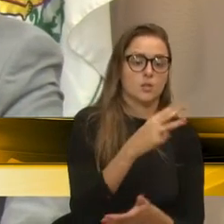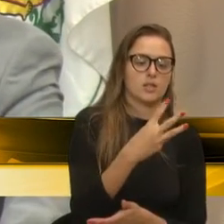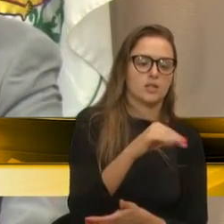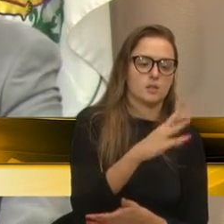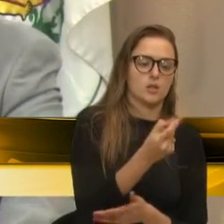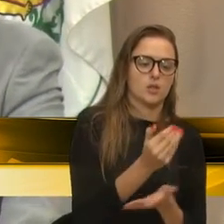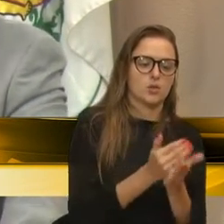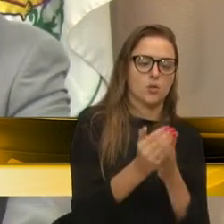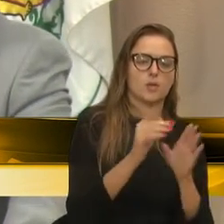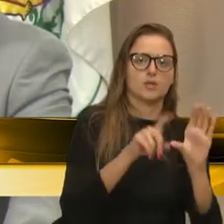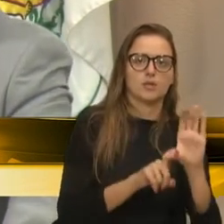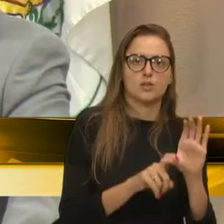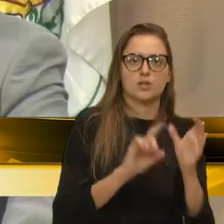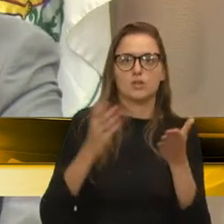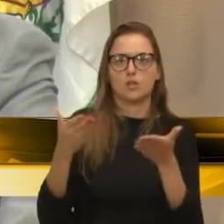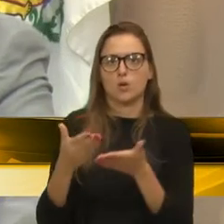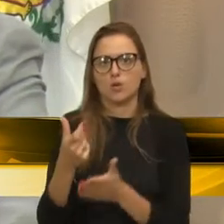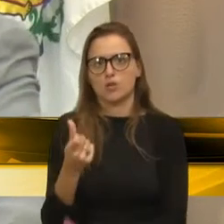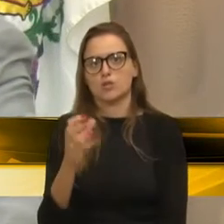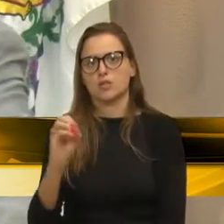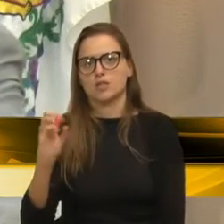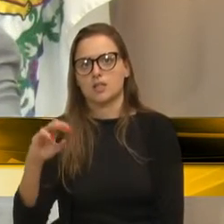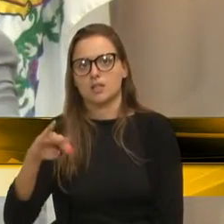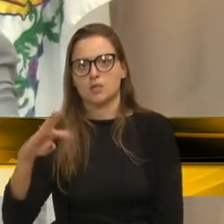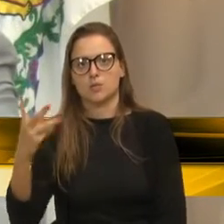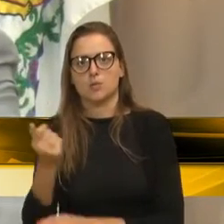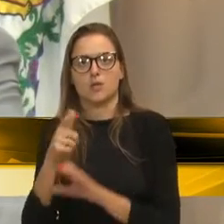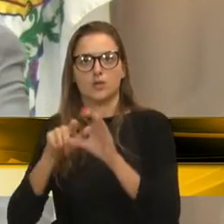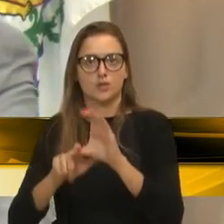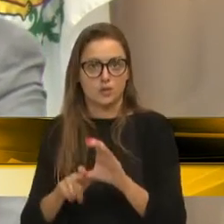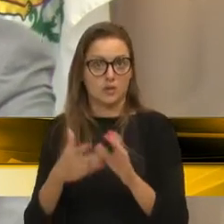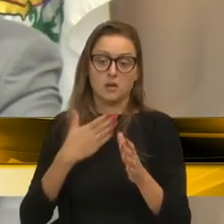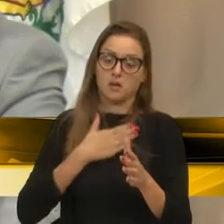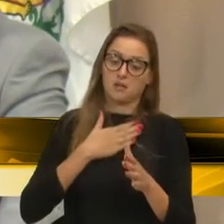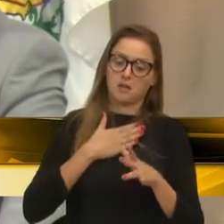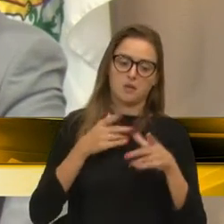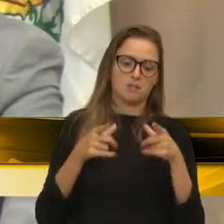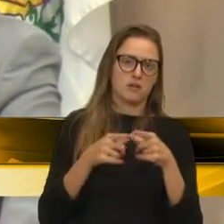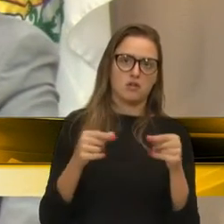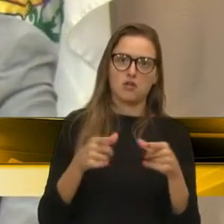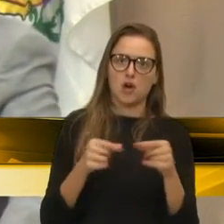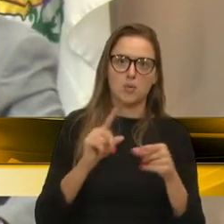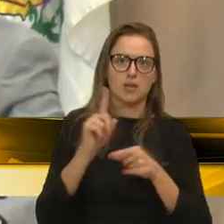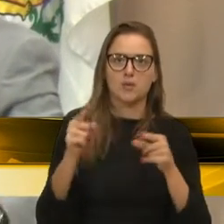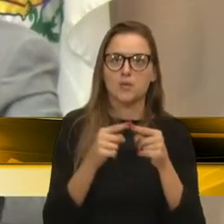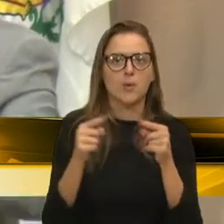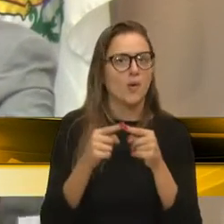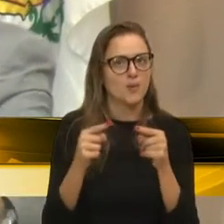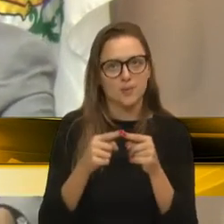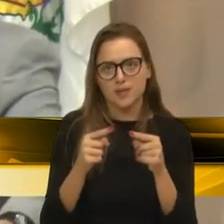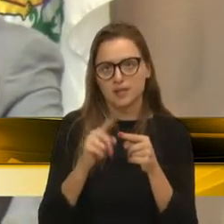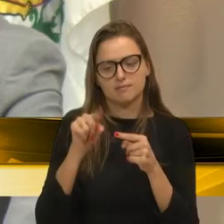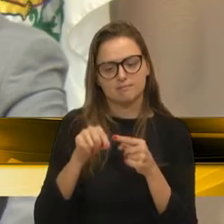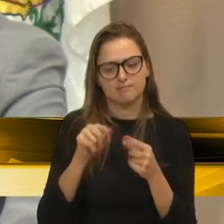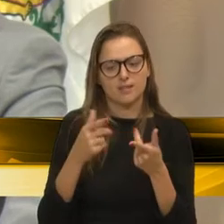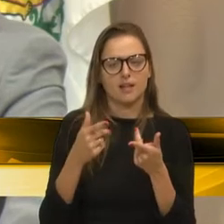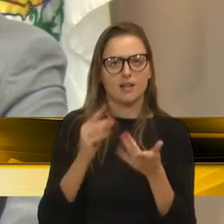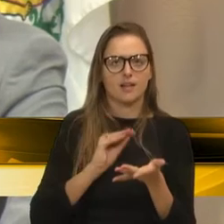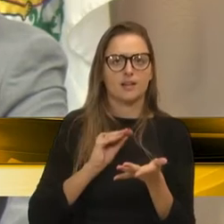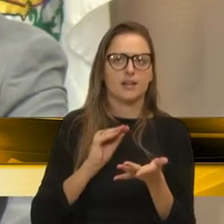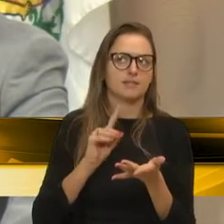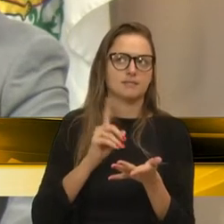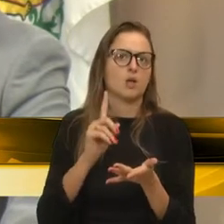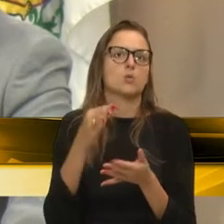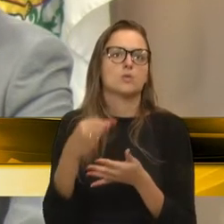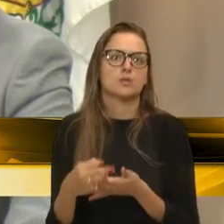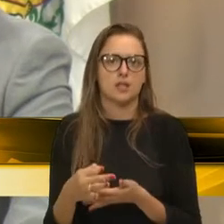fazer essa análise e essa conta que, na minha visão, não fecha e é completamente injusta com relação